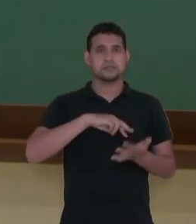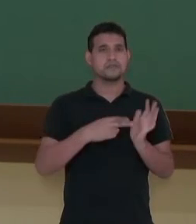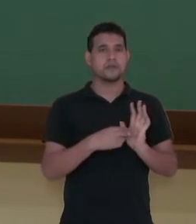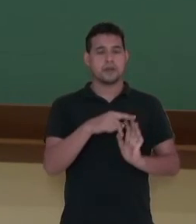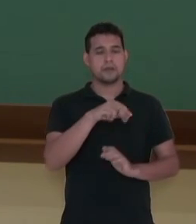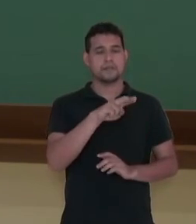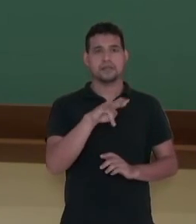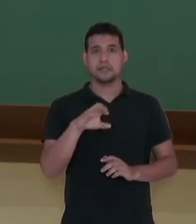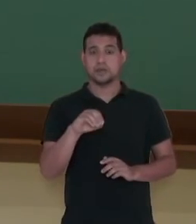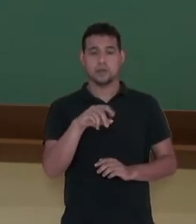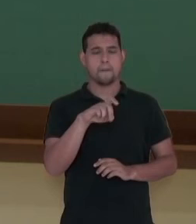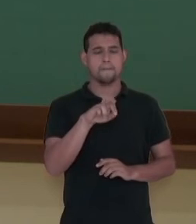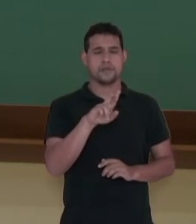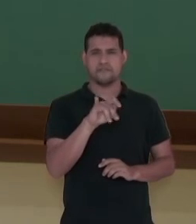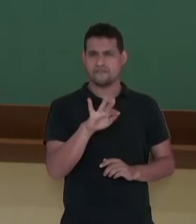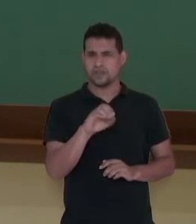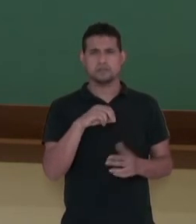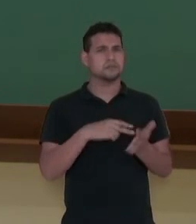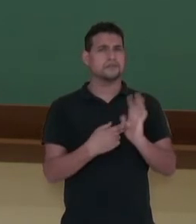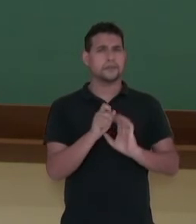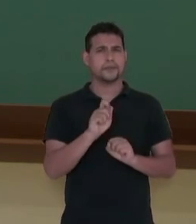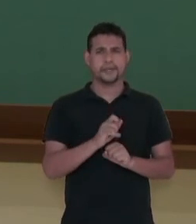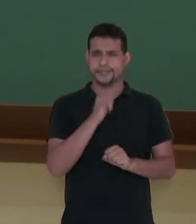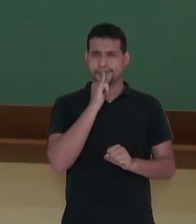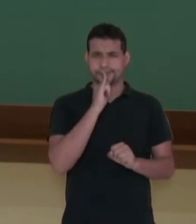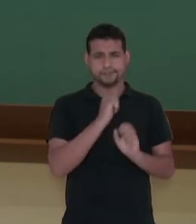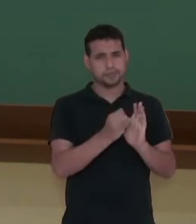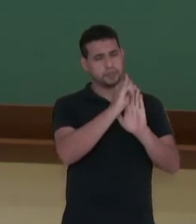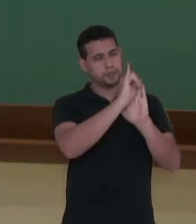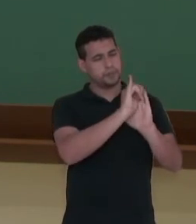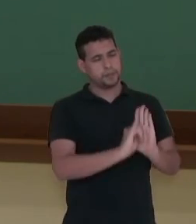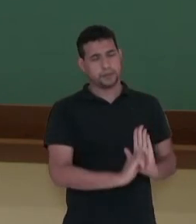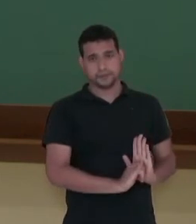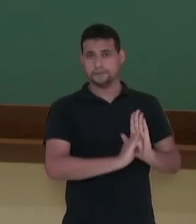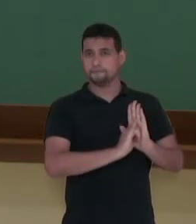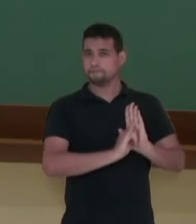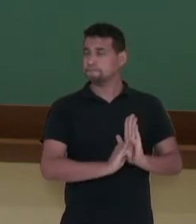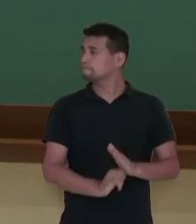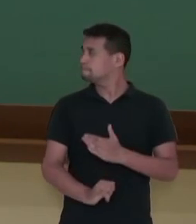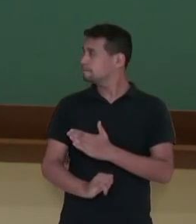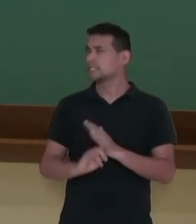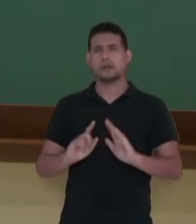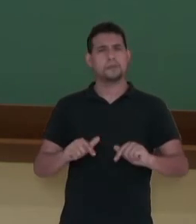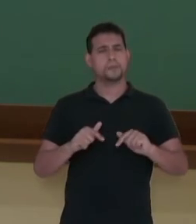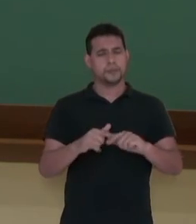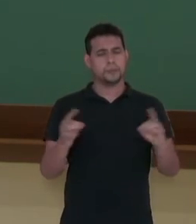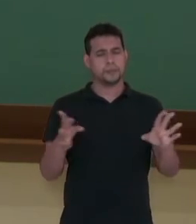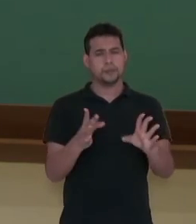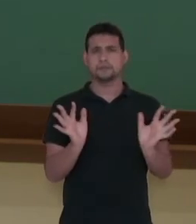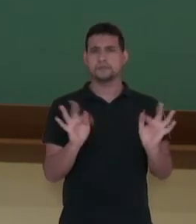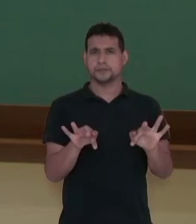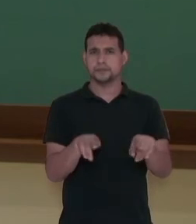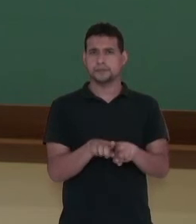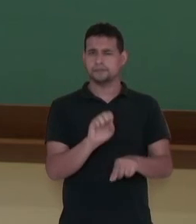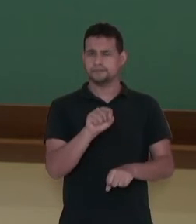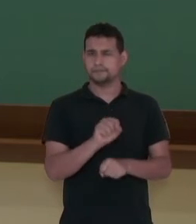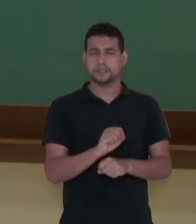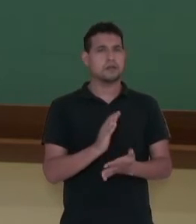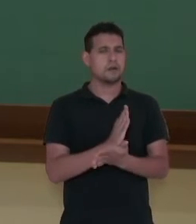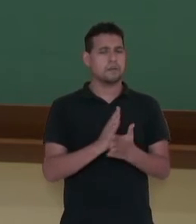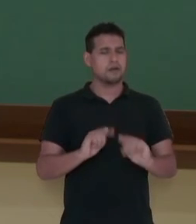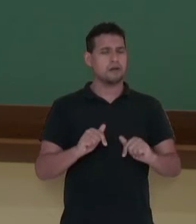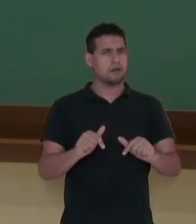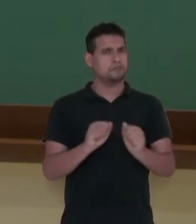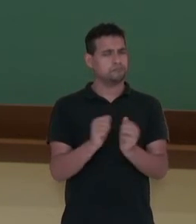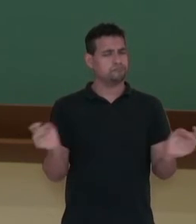perfeito. Observa outros exemplos. Descreve ações passadas e acabadas. Então, há alguma ação